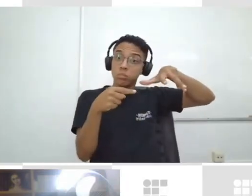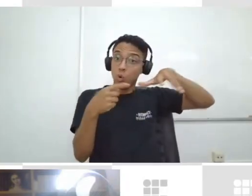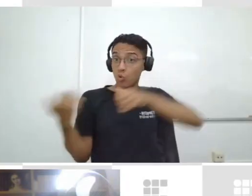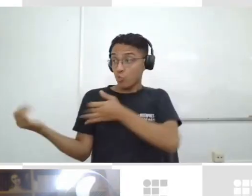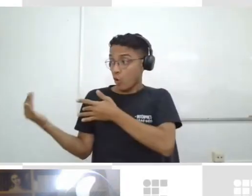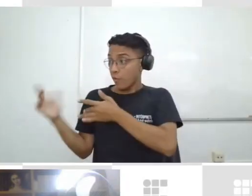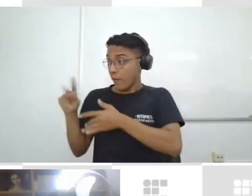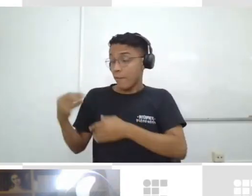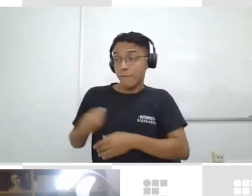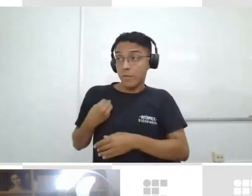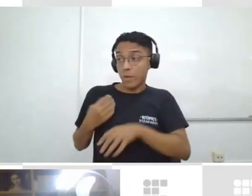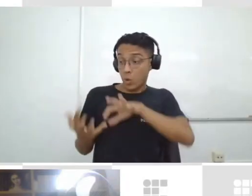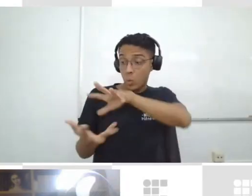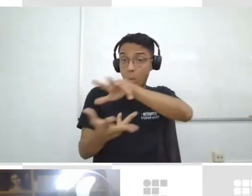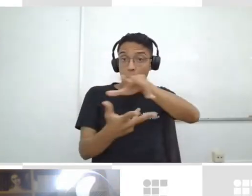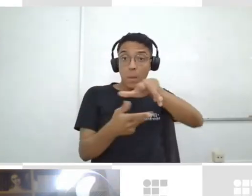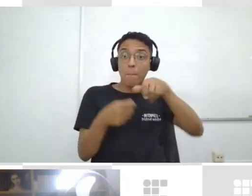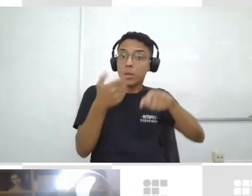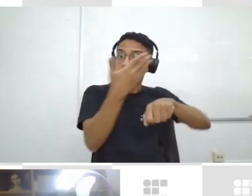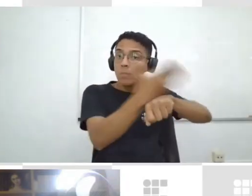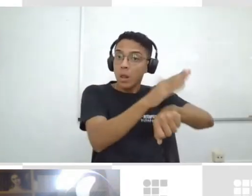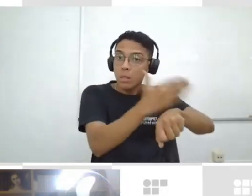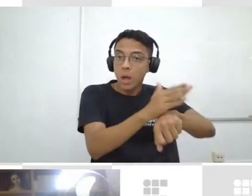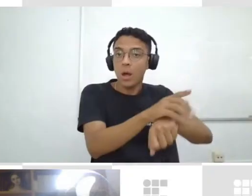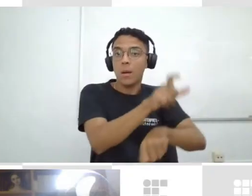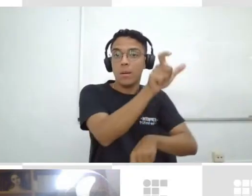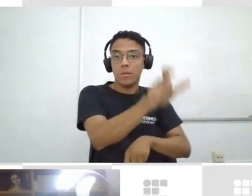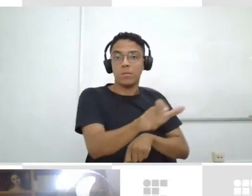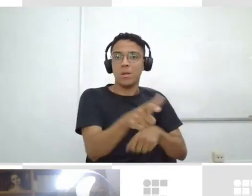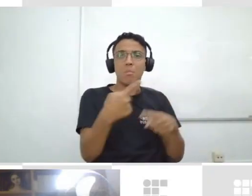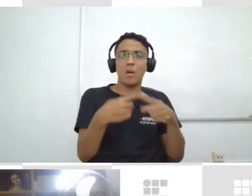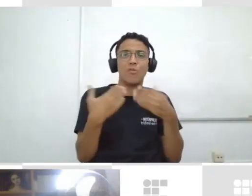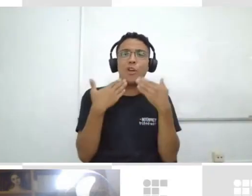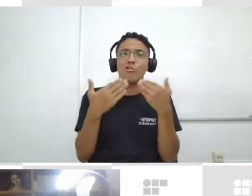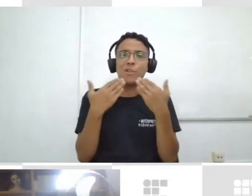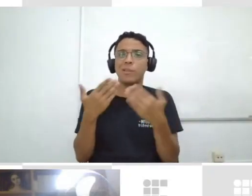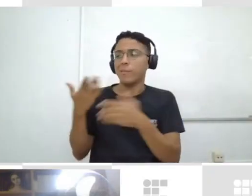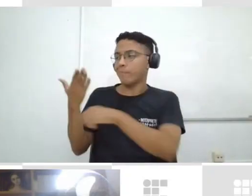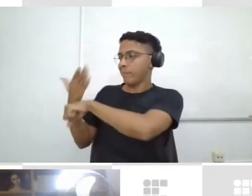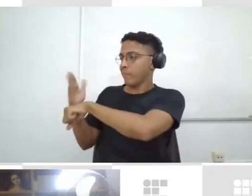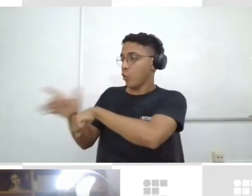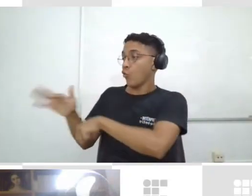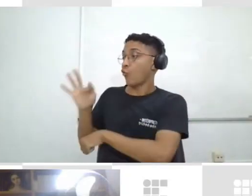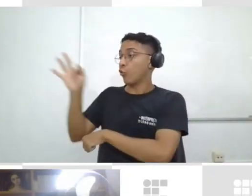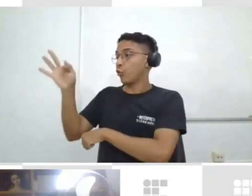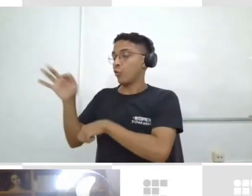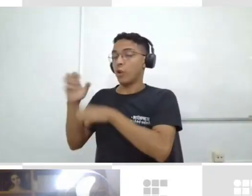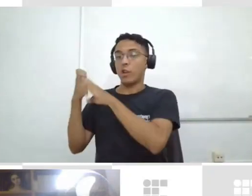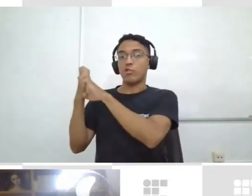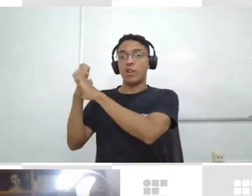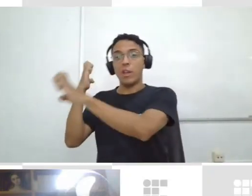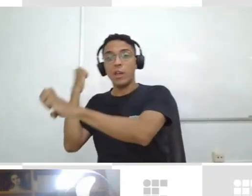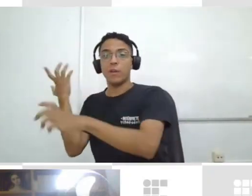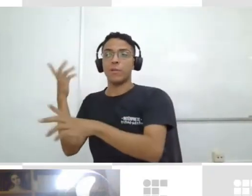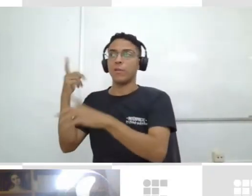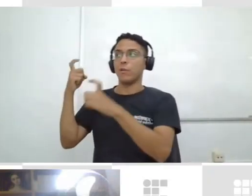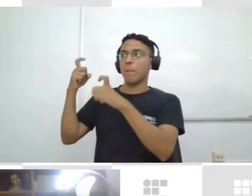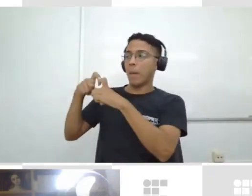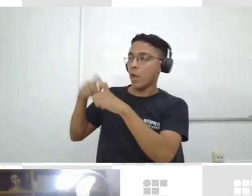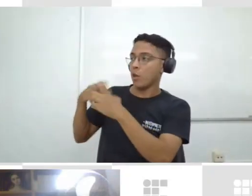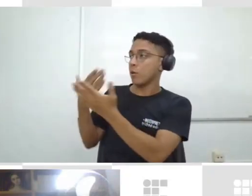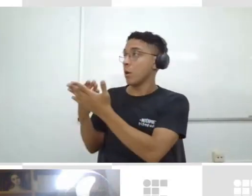adianta você preparar um engenheiro, ou não adianta você preparar o médico, o que quer que seja, se ele não